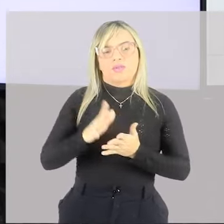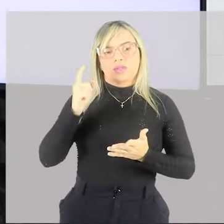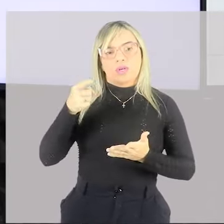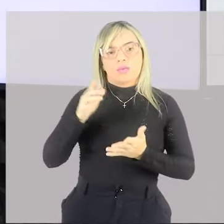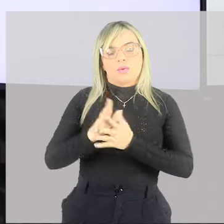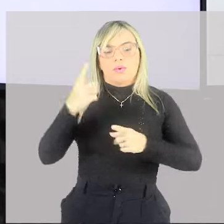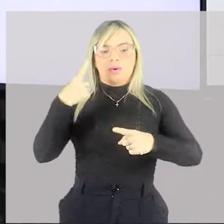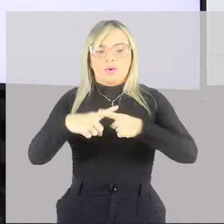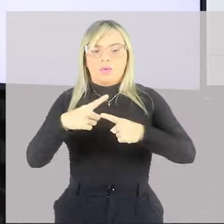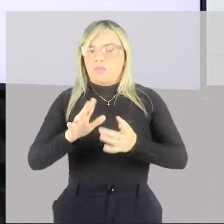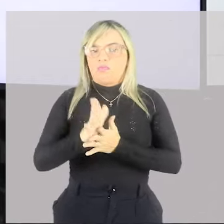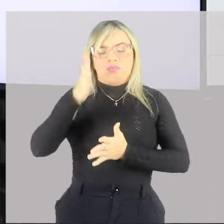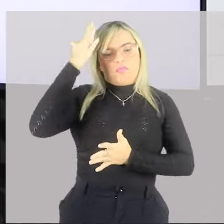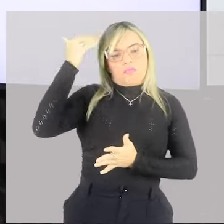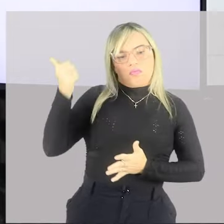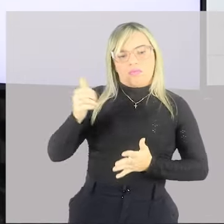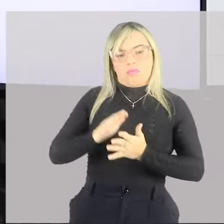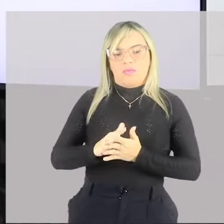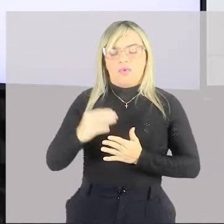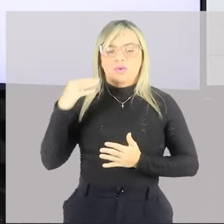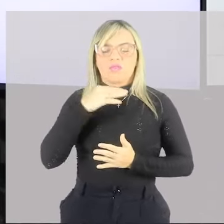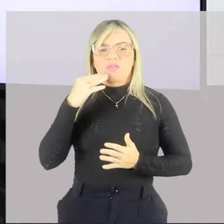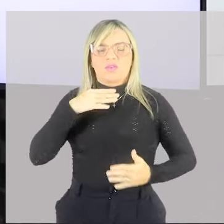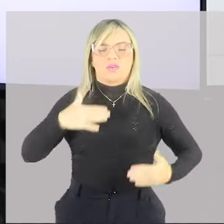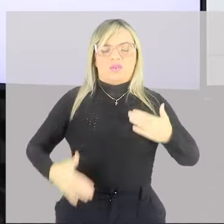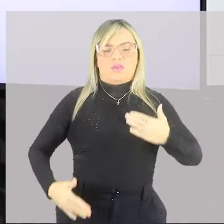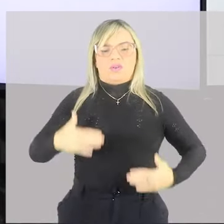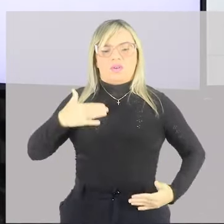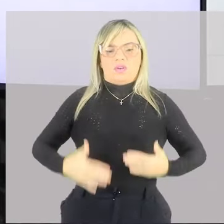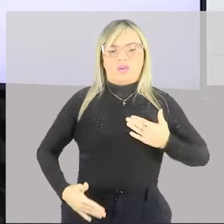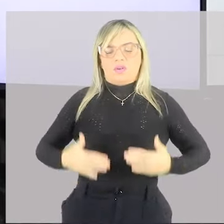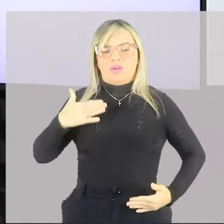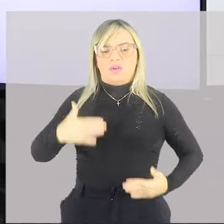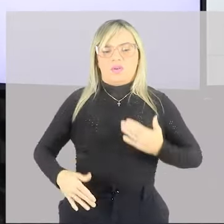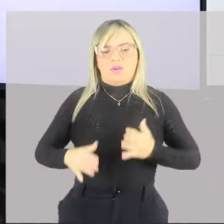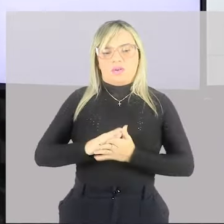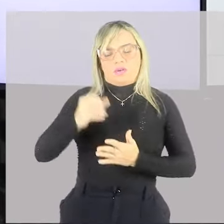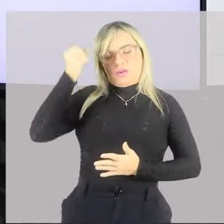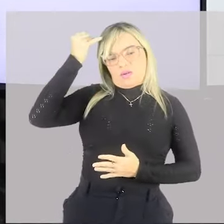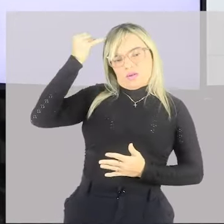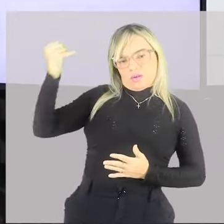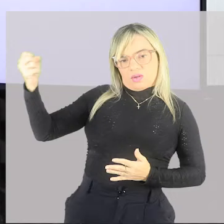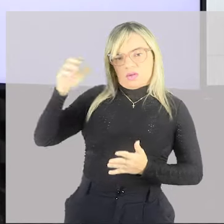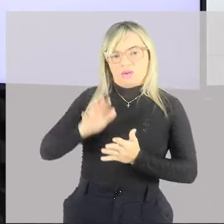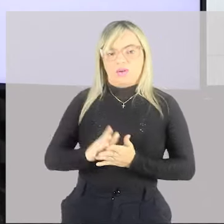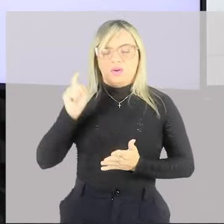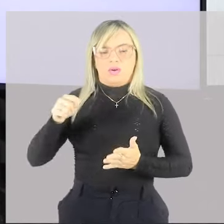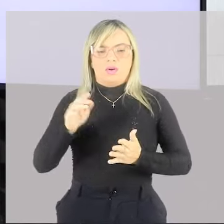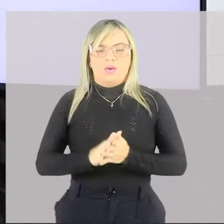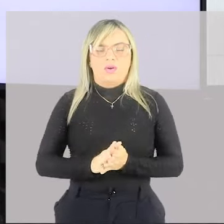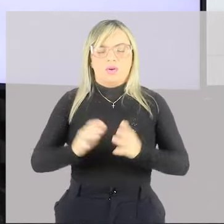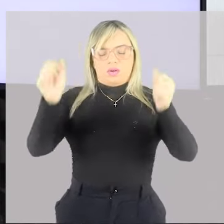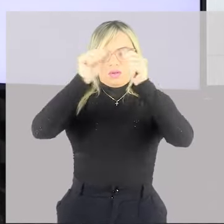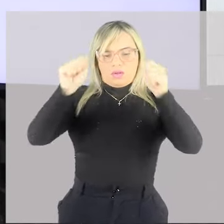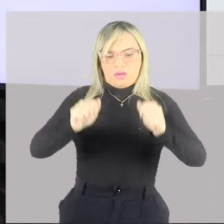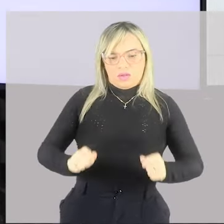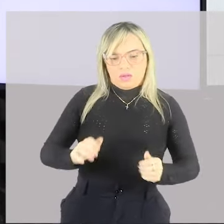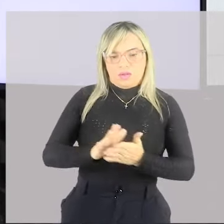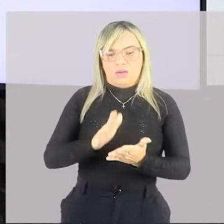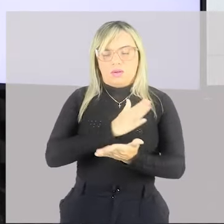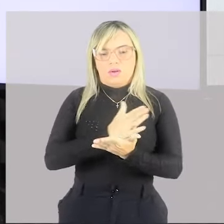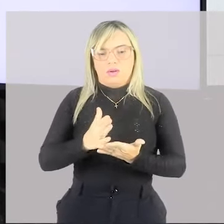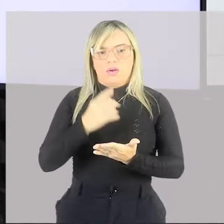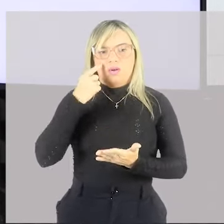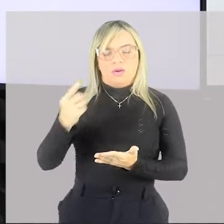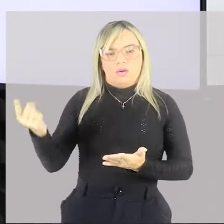exatos mas se sabe que isso foi deformando o corpo dele mas isto é que foi idealizado e muitas dessas obras foram iniciadas por ele